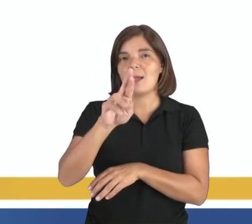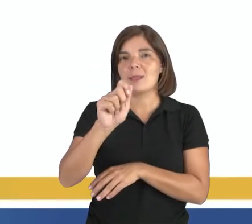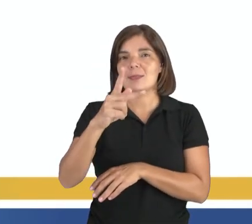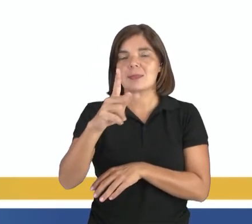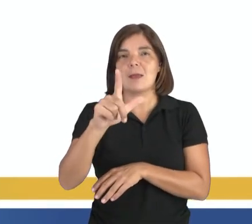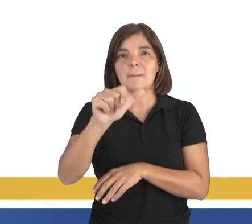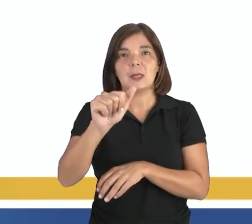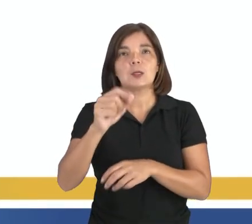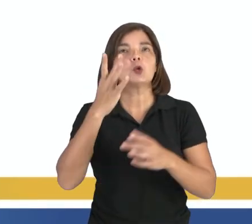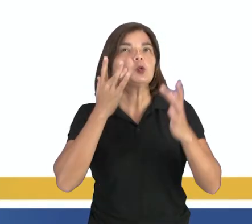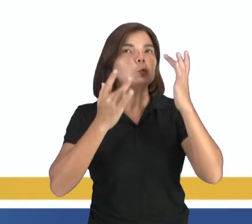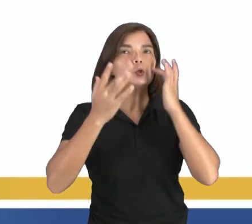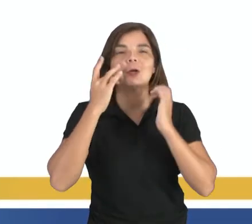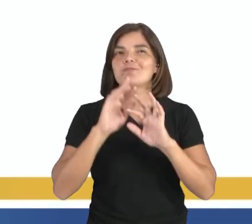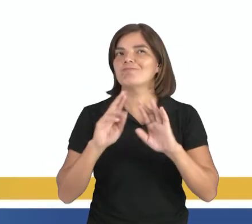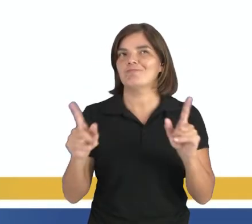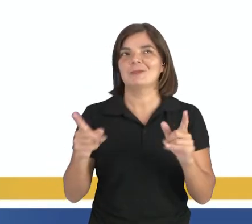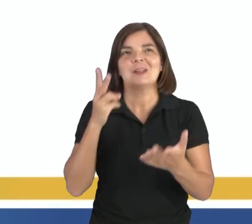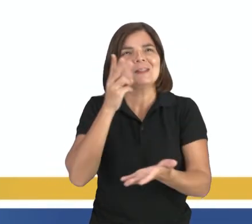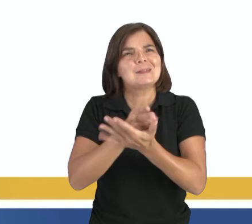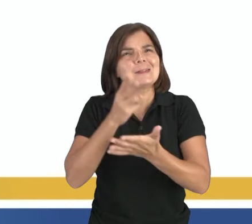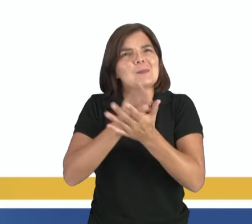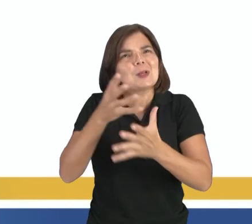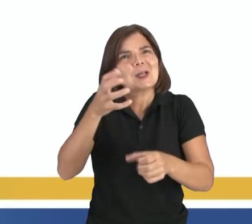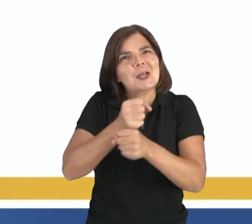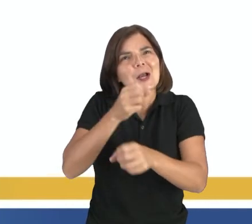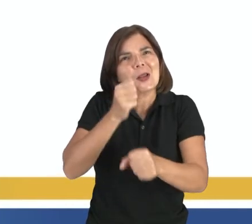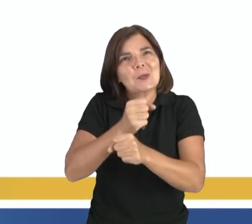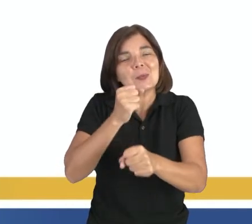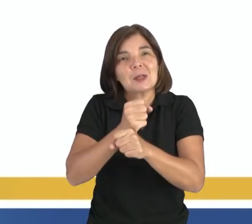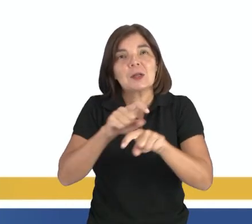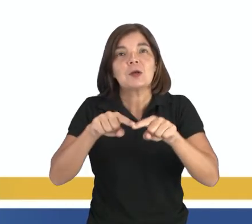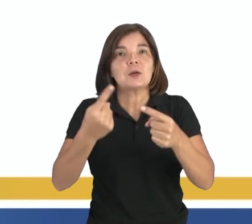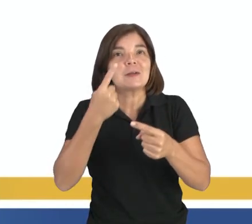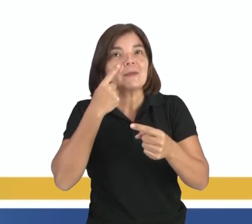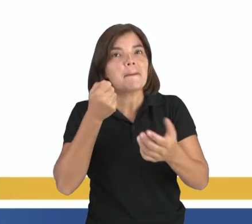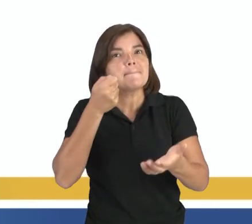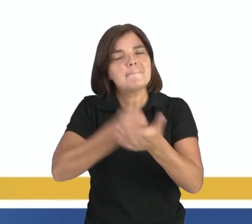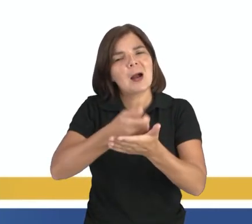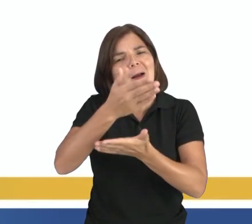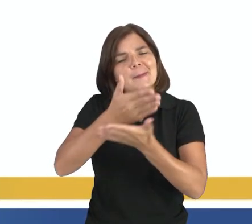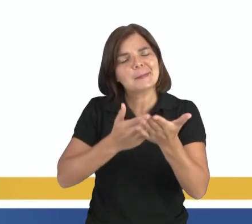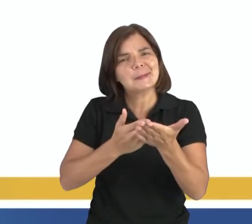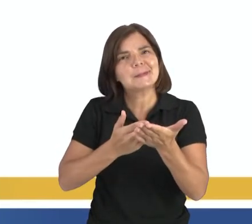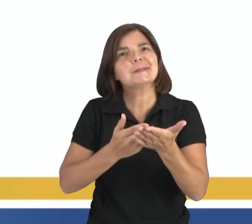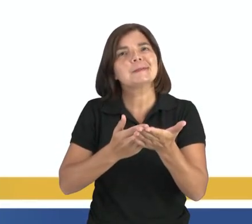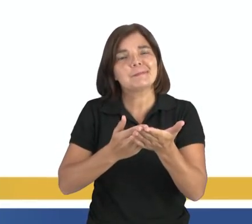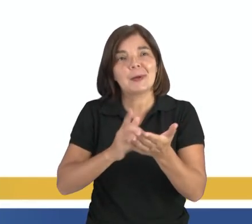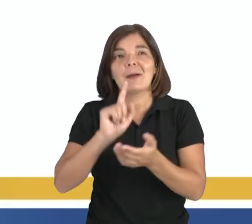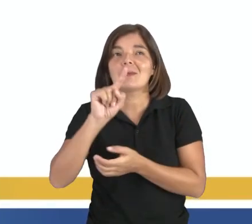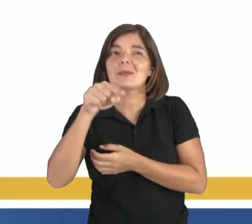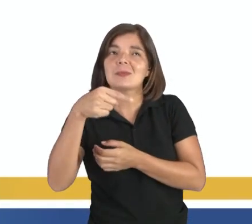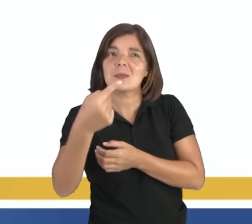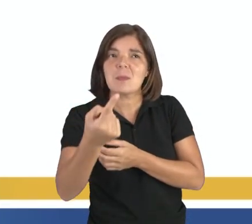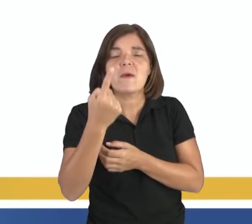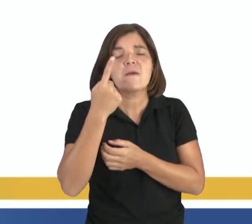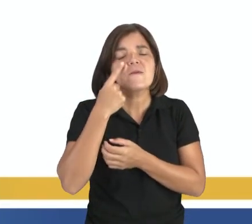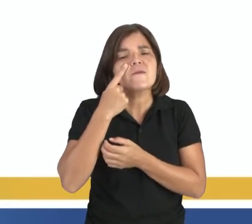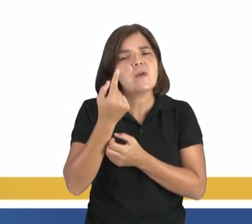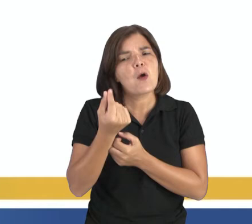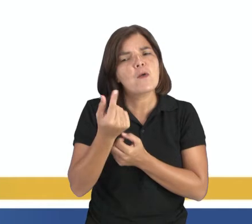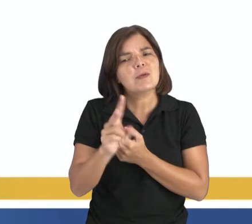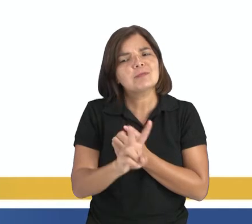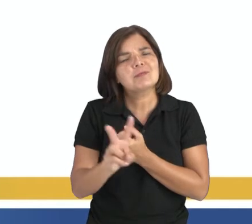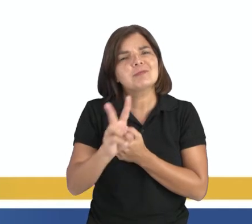No teatro não é diferente. Sempre calculamos antes quanto vão entrar pagando meia para depois definir o preço